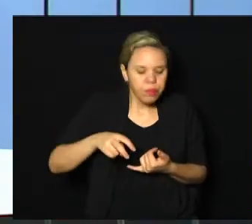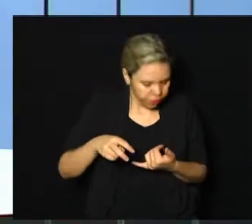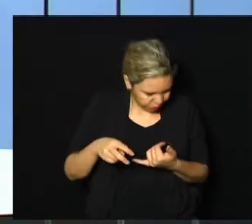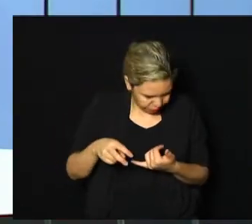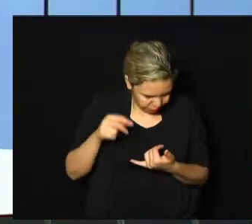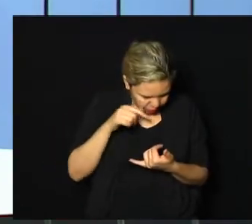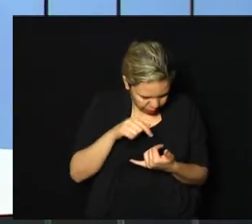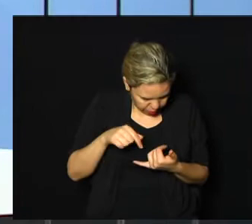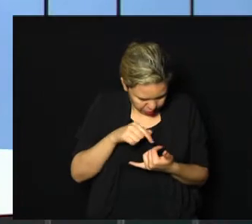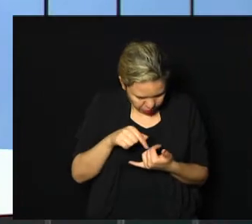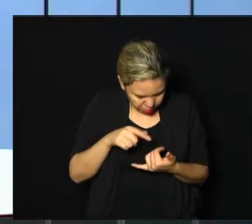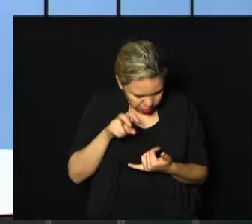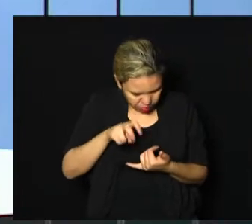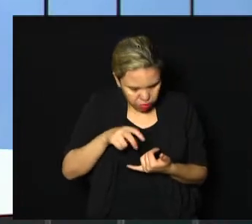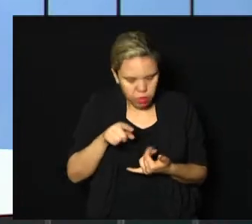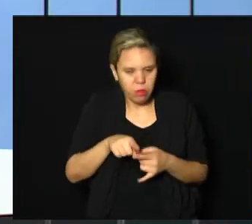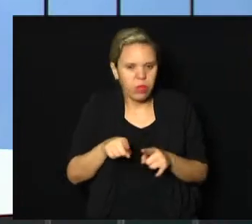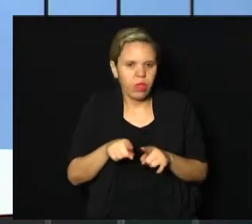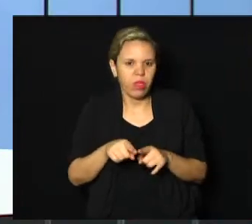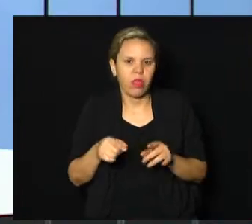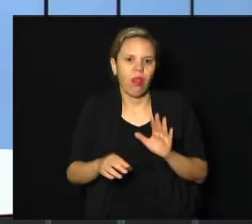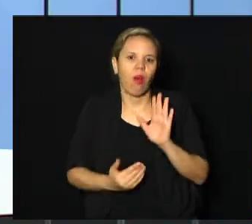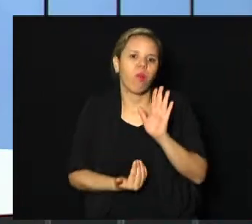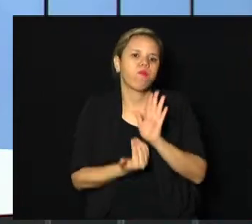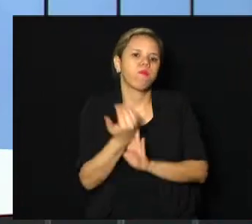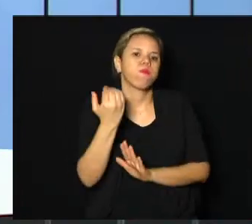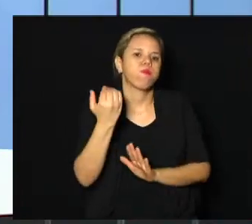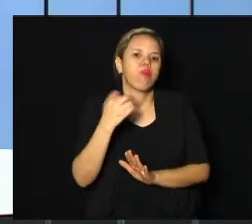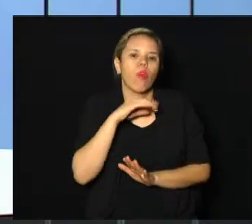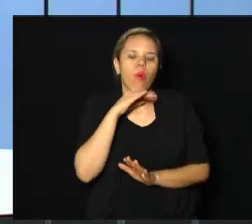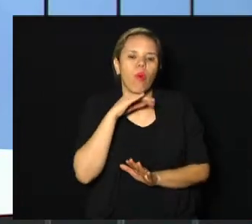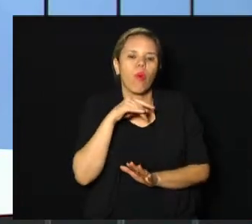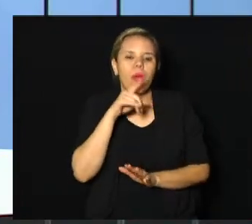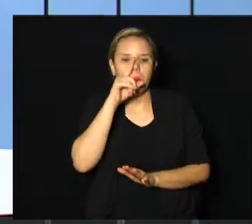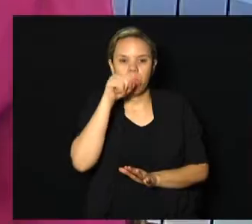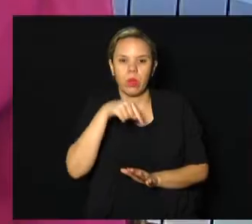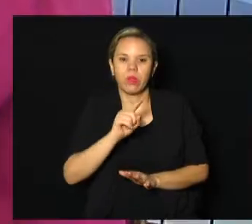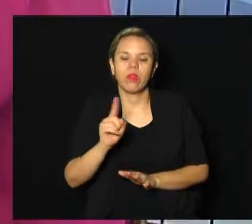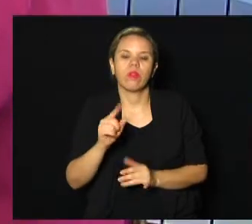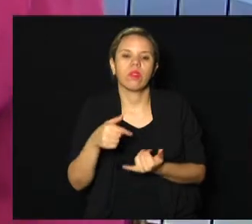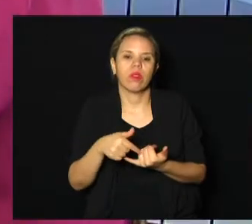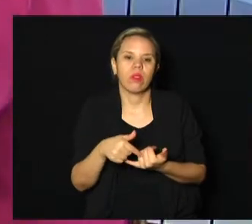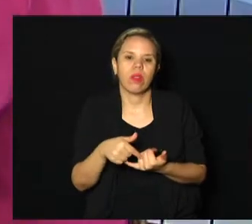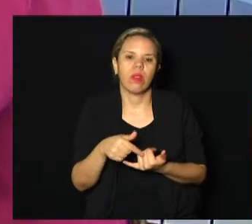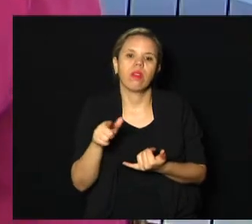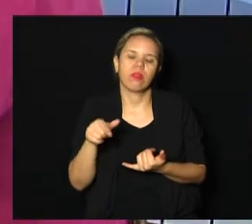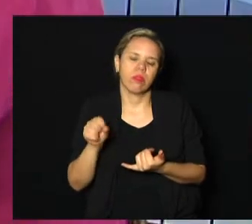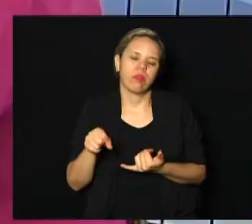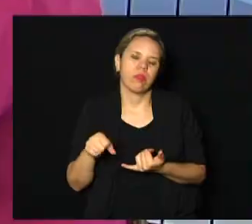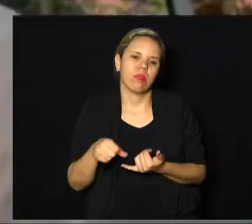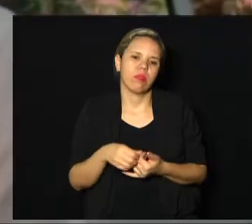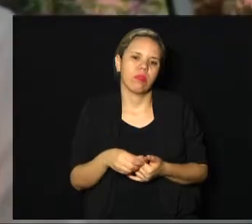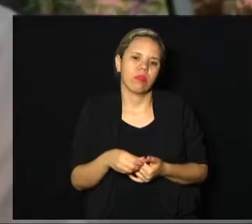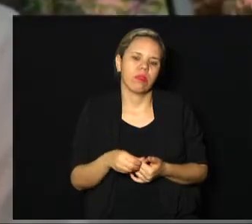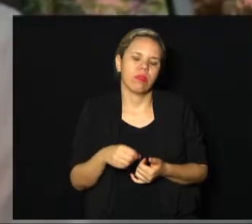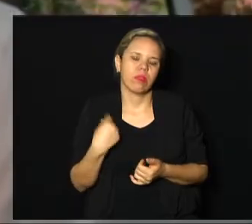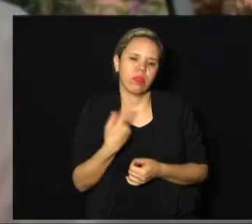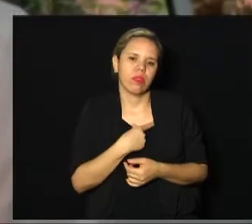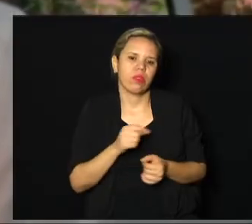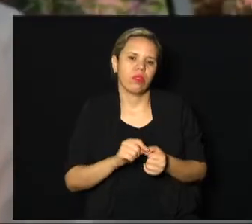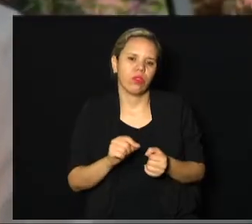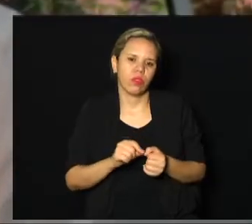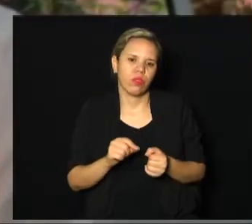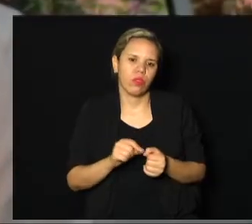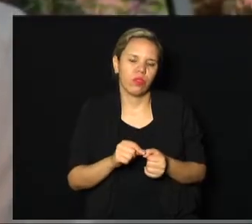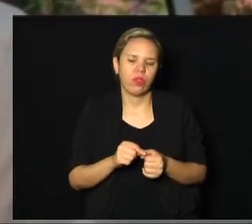nessa postura. Eu estou falando exagero que é vilão ou não, o celular? Não, é sim. A gente fez